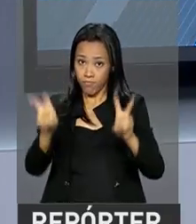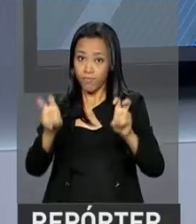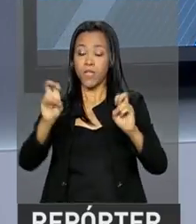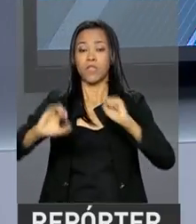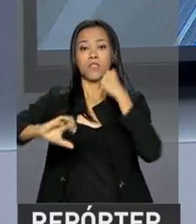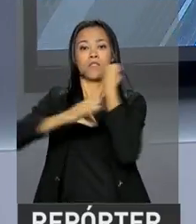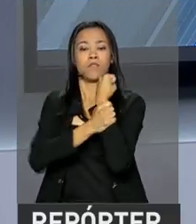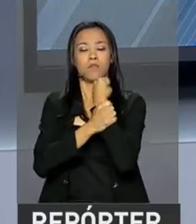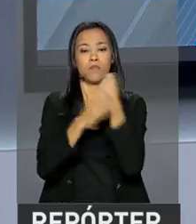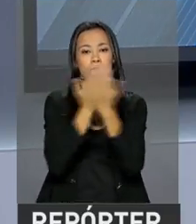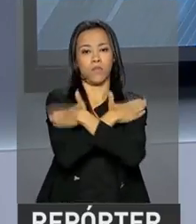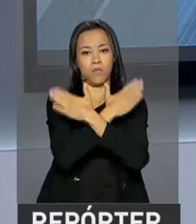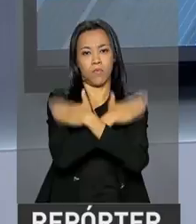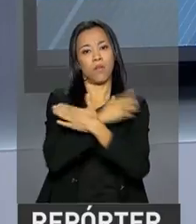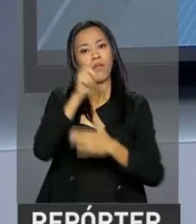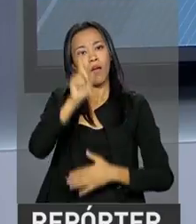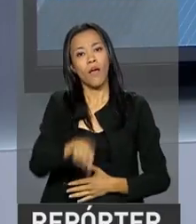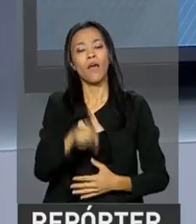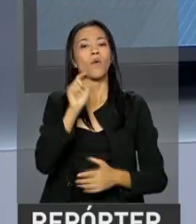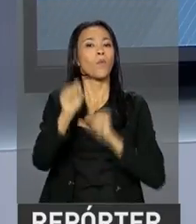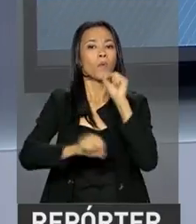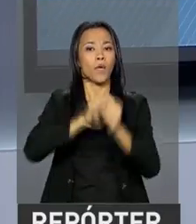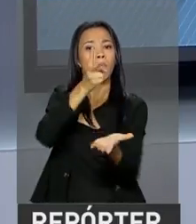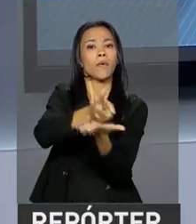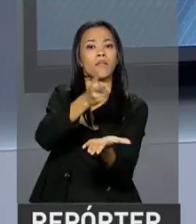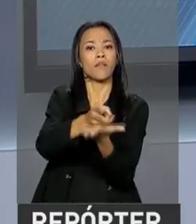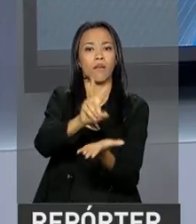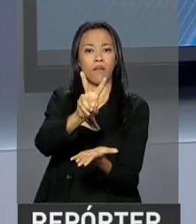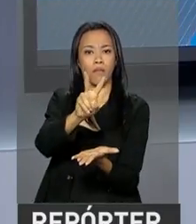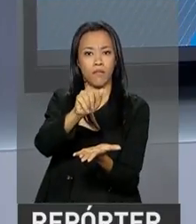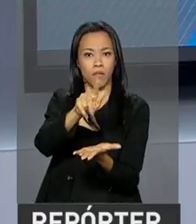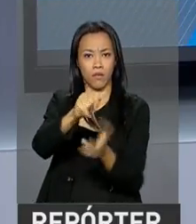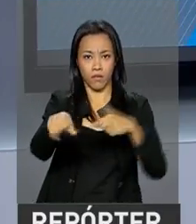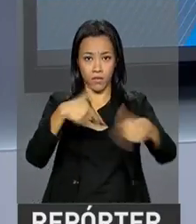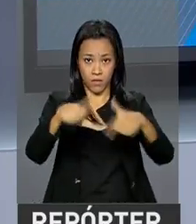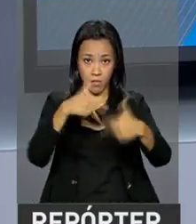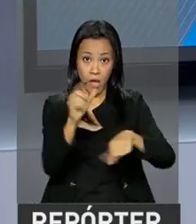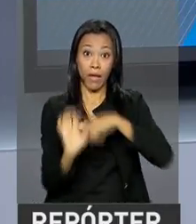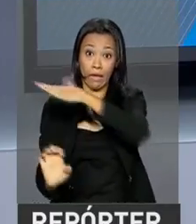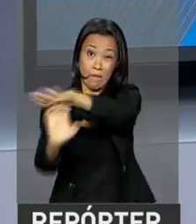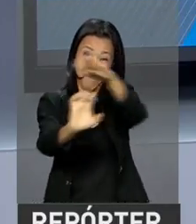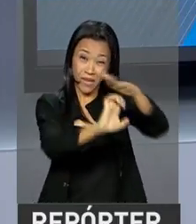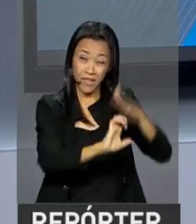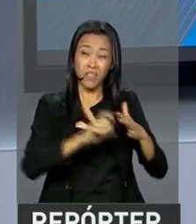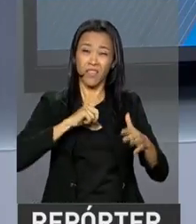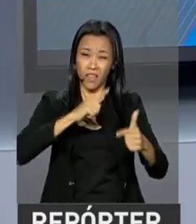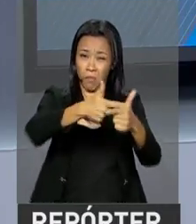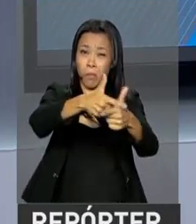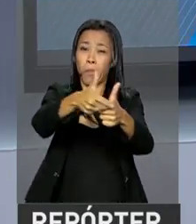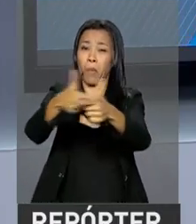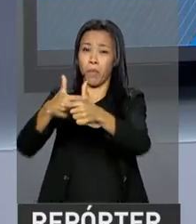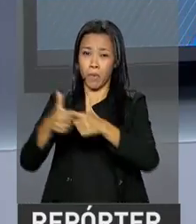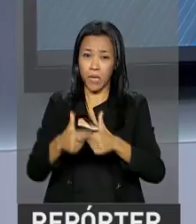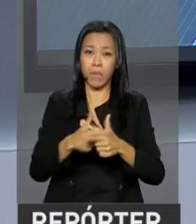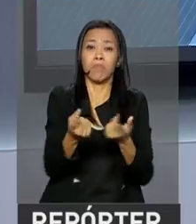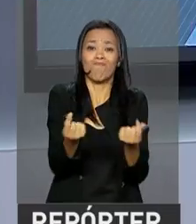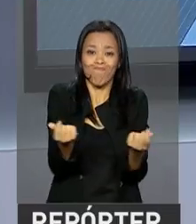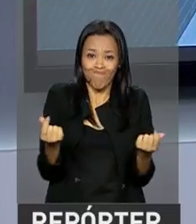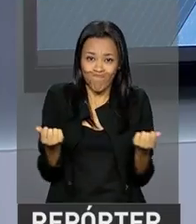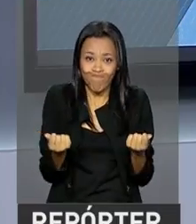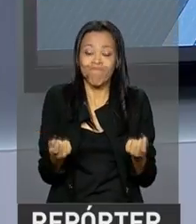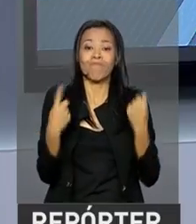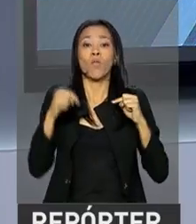destinado à manutenção de vagas de trabalho em empresas com dificuldade financeira outra medida